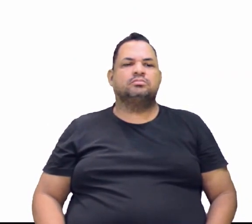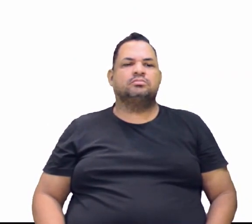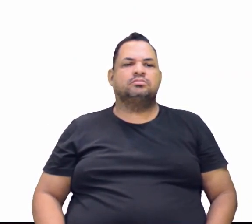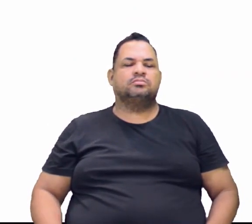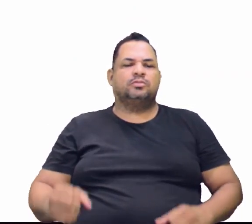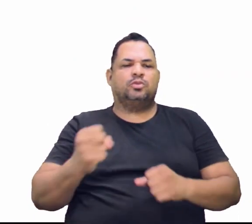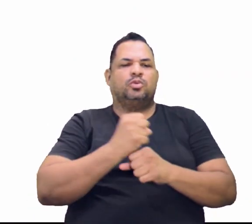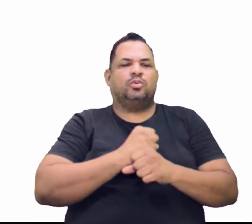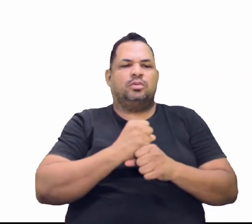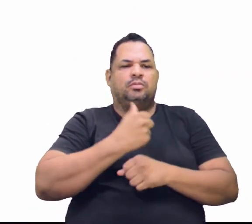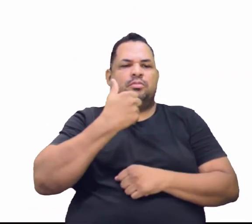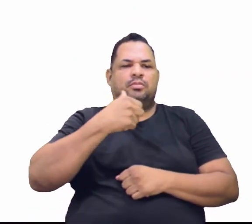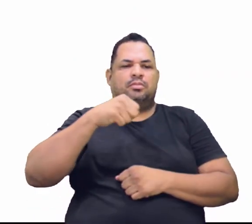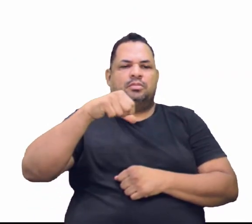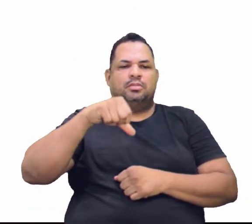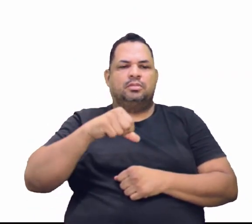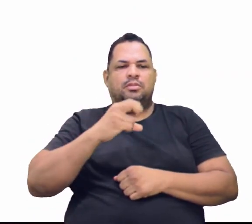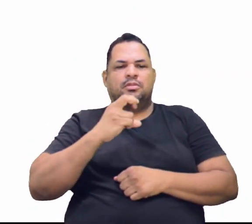Em